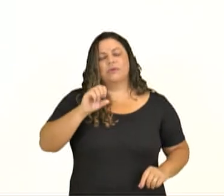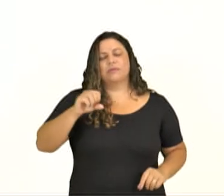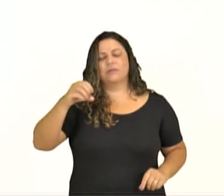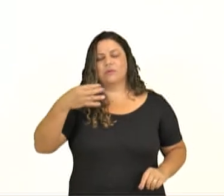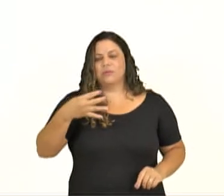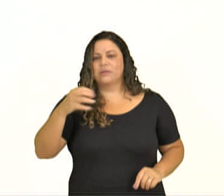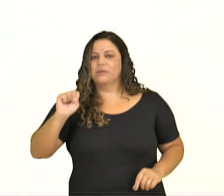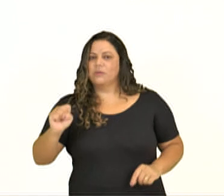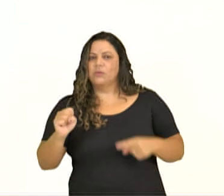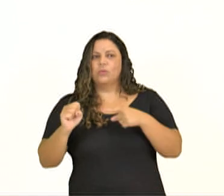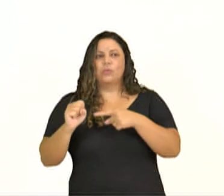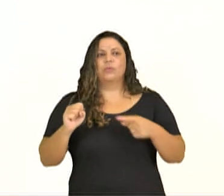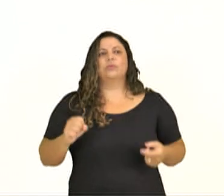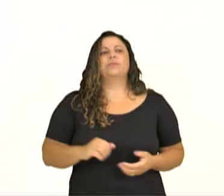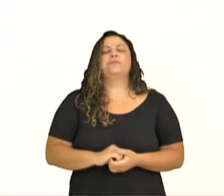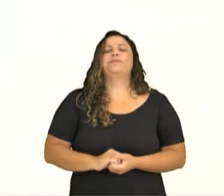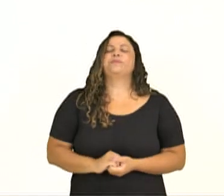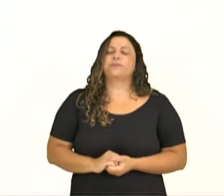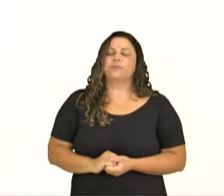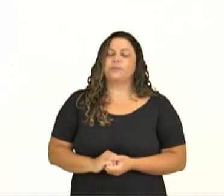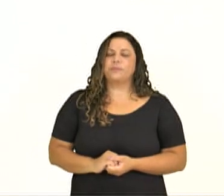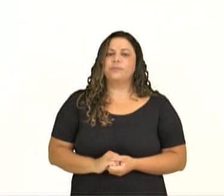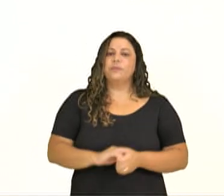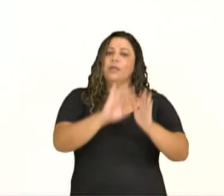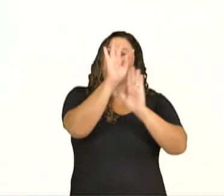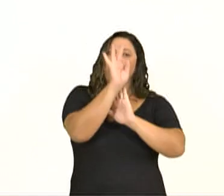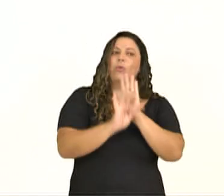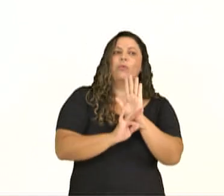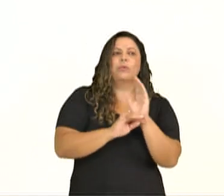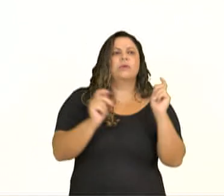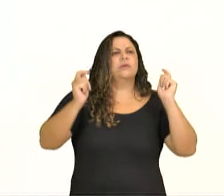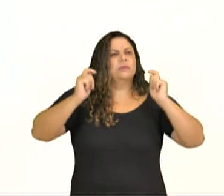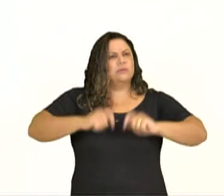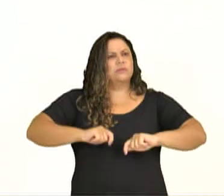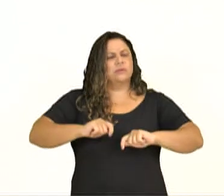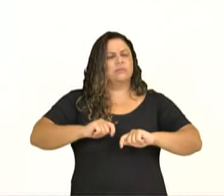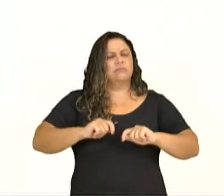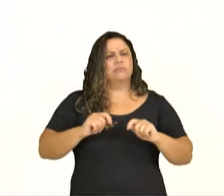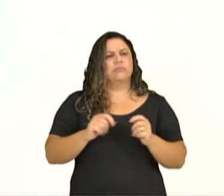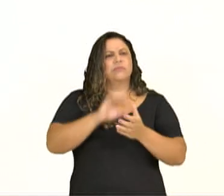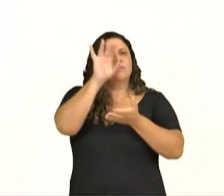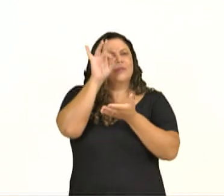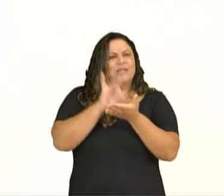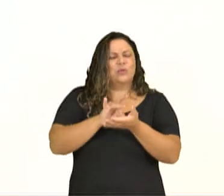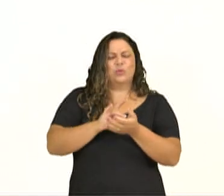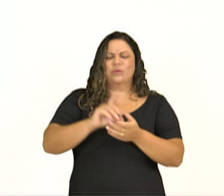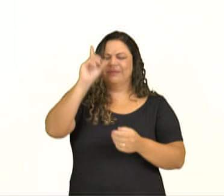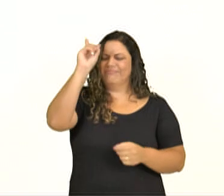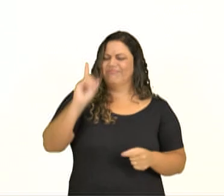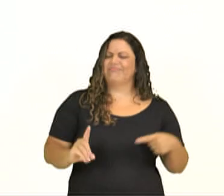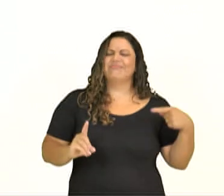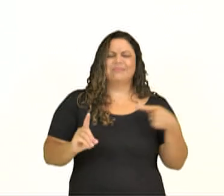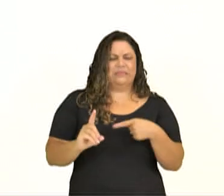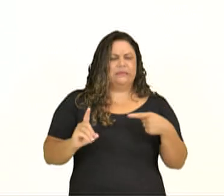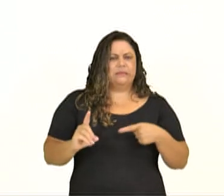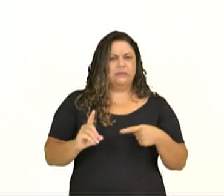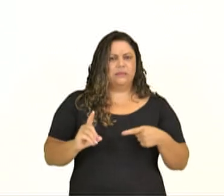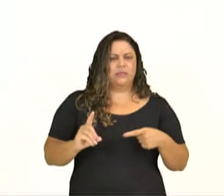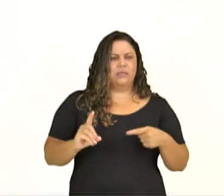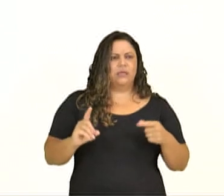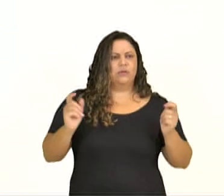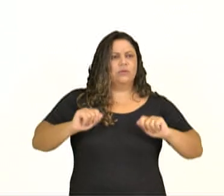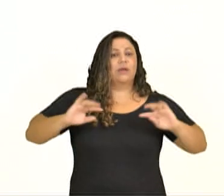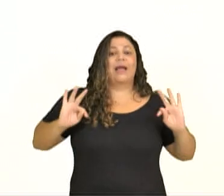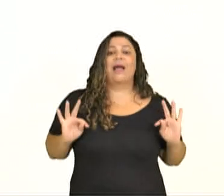preâmbulo, traz o seguinte texto: considerando que o reconhecimento da dignidade inerente a todos